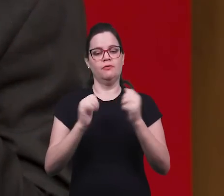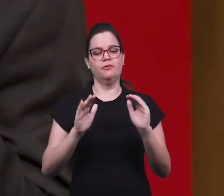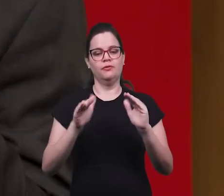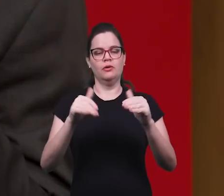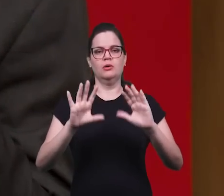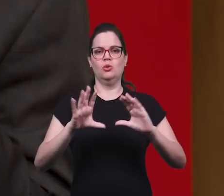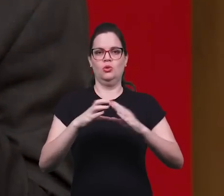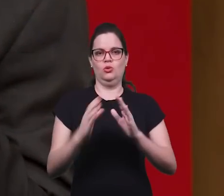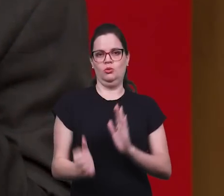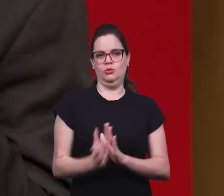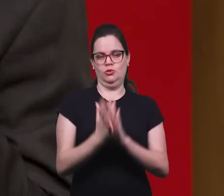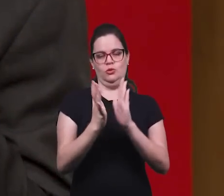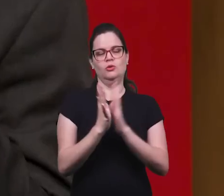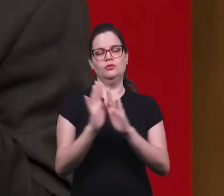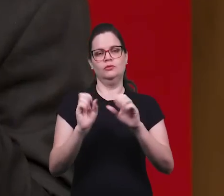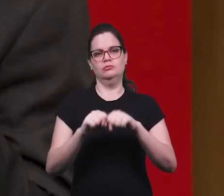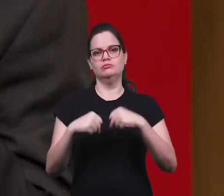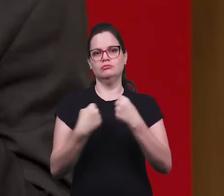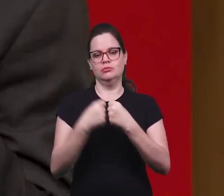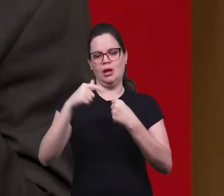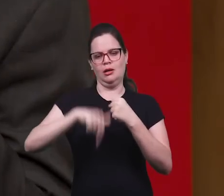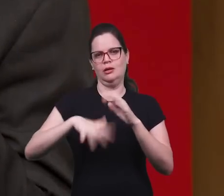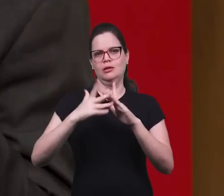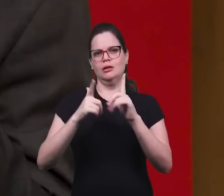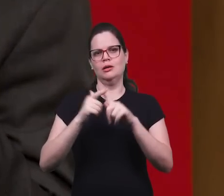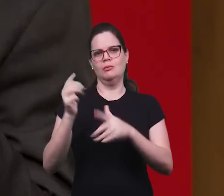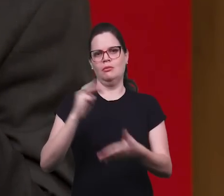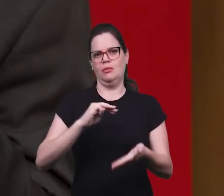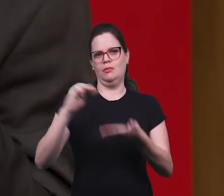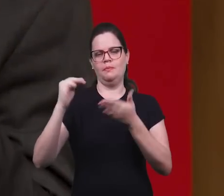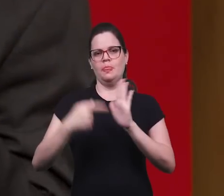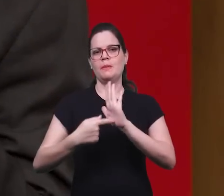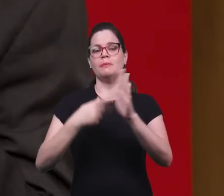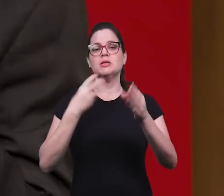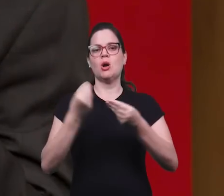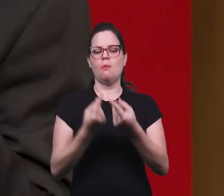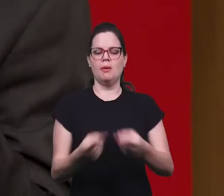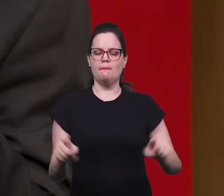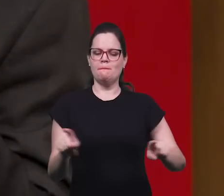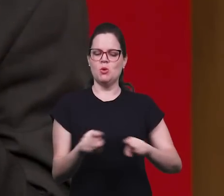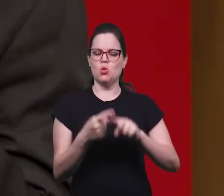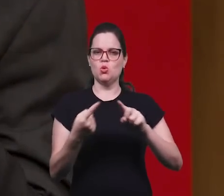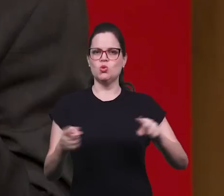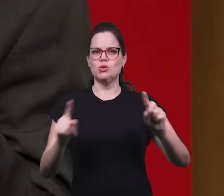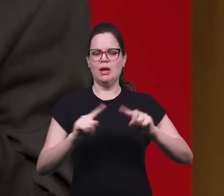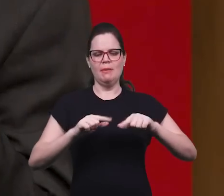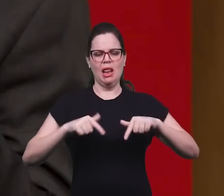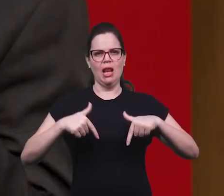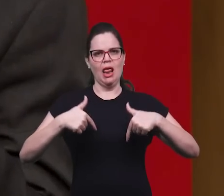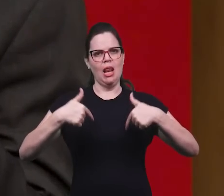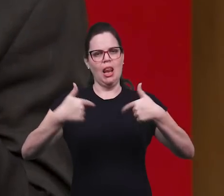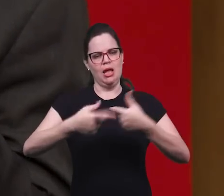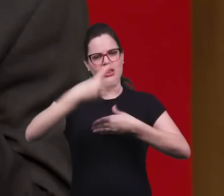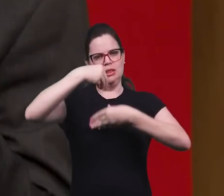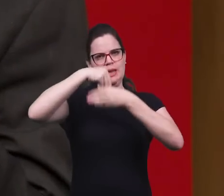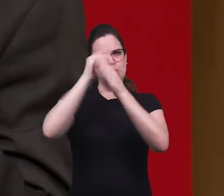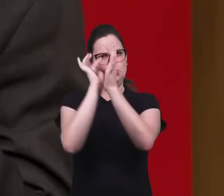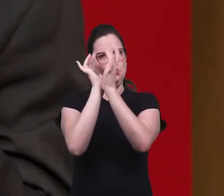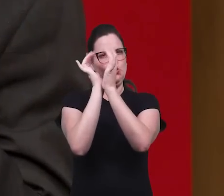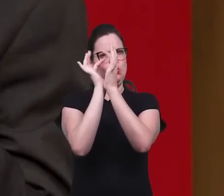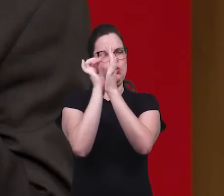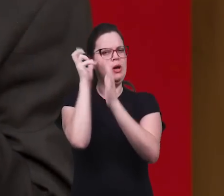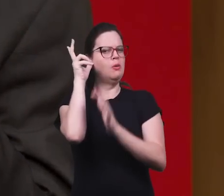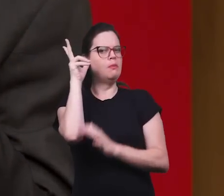recentemente da Igreja Cristã Maranata. Nós falamos da ação da música, das notas musicais, como que elas influenciam o cérebro